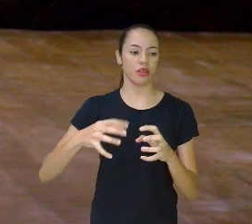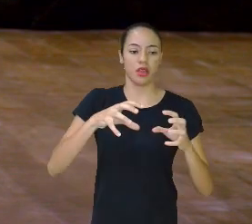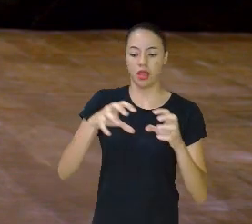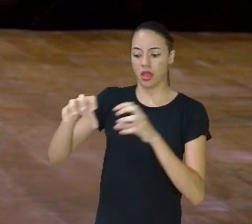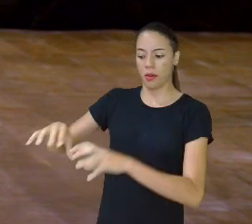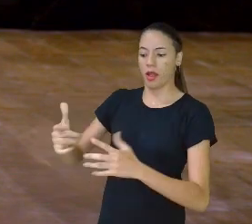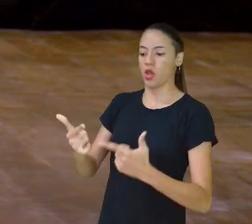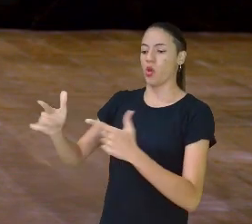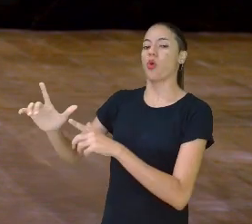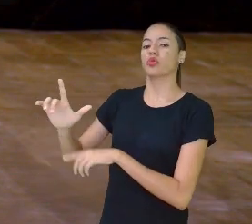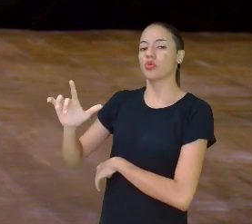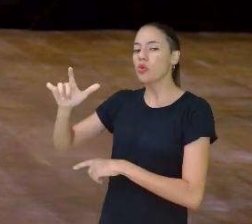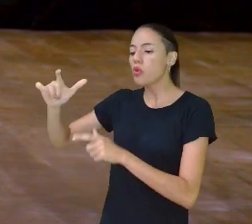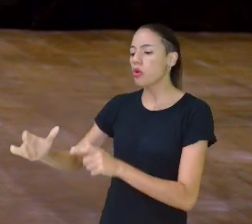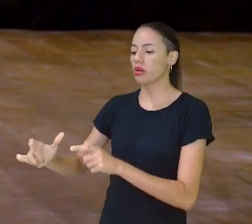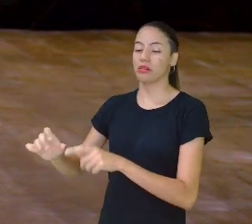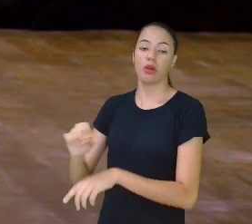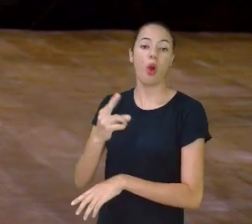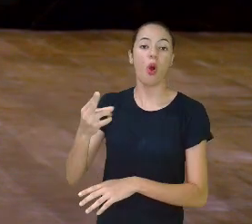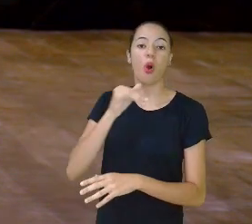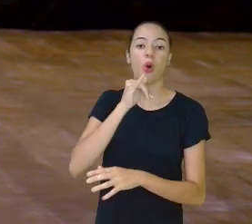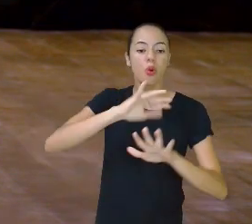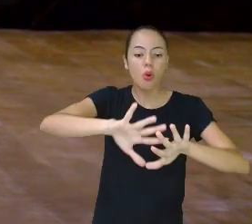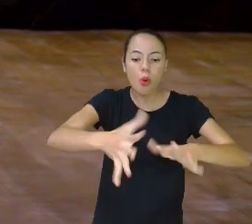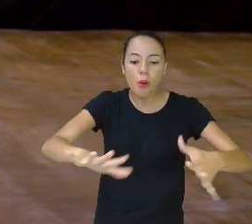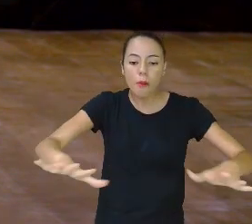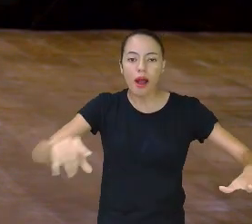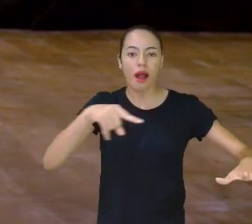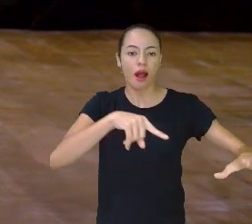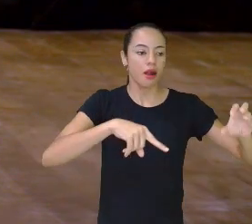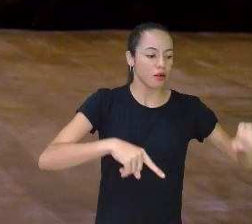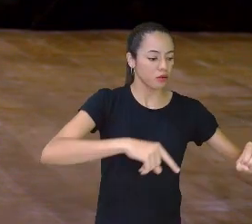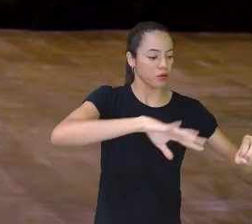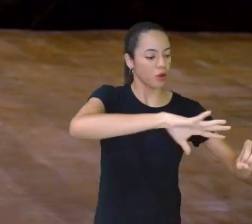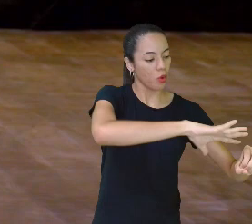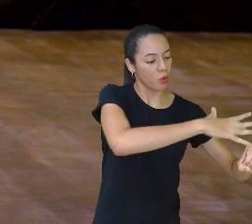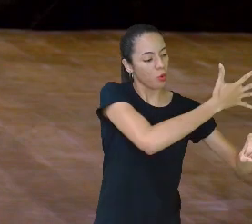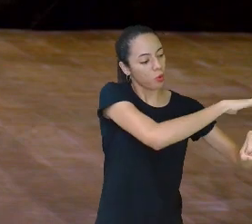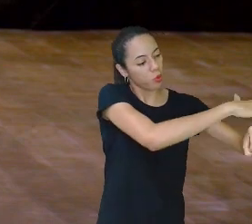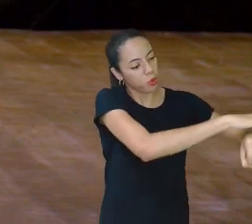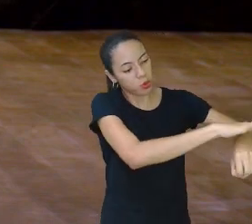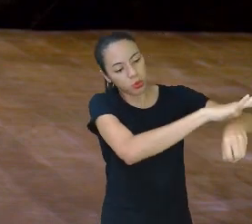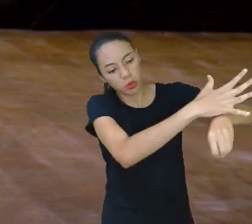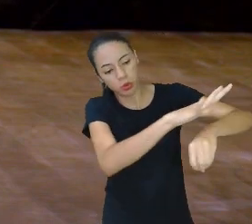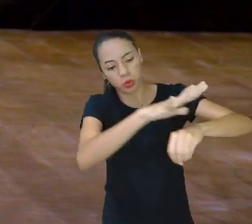Talvez o mar, se eu deixo você aí, te leva lá para o fundo.